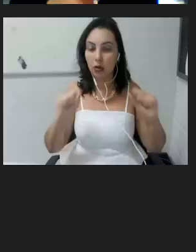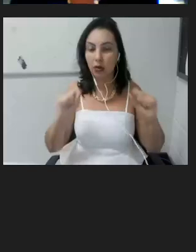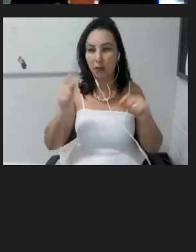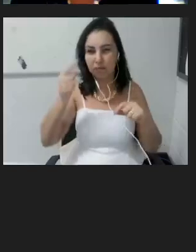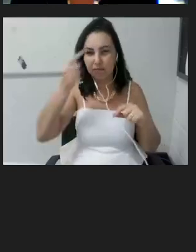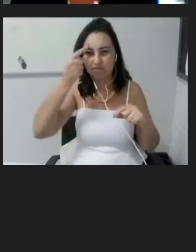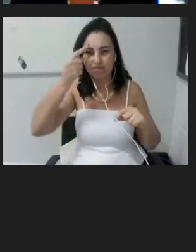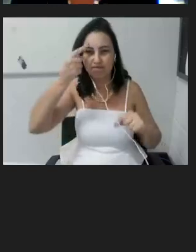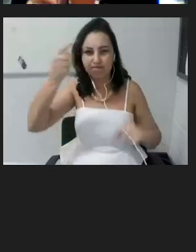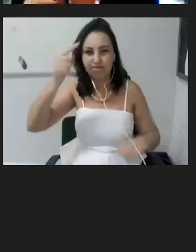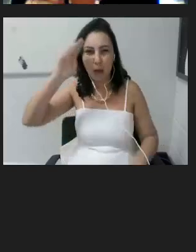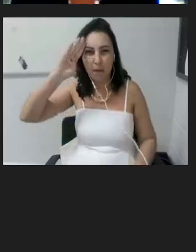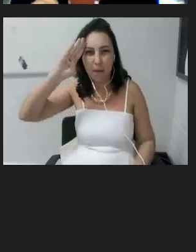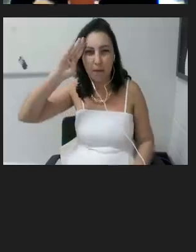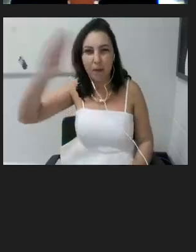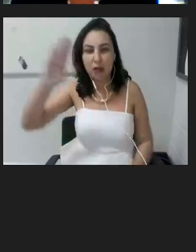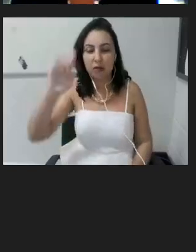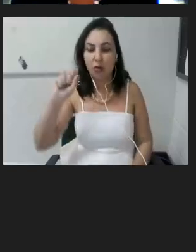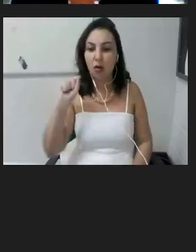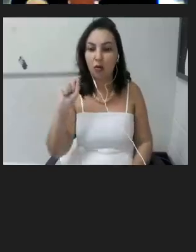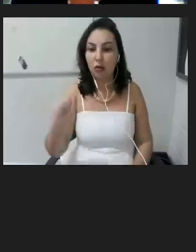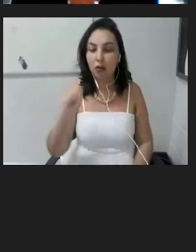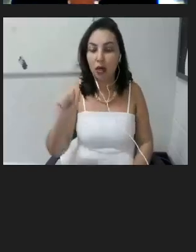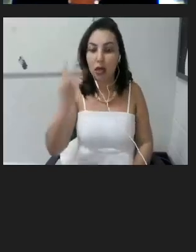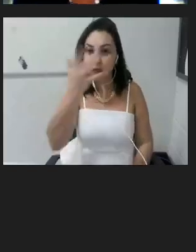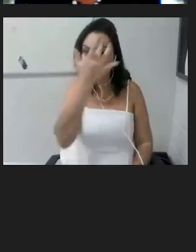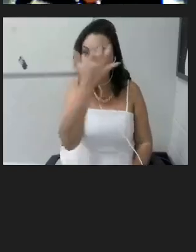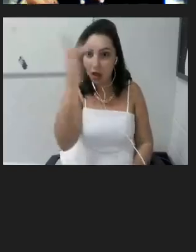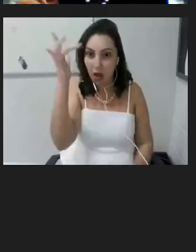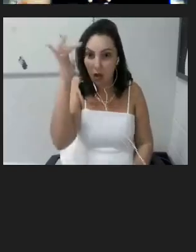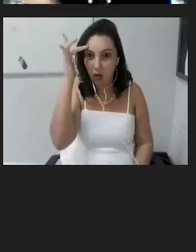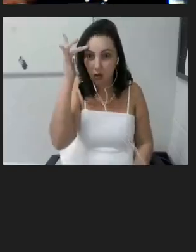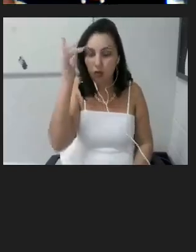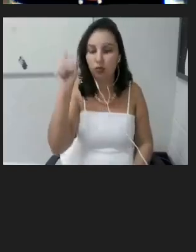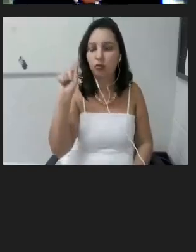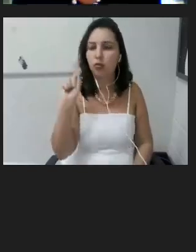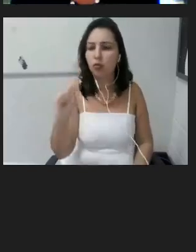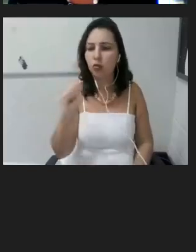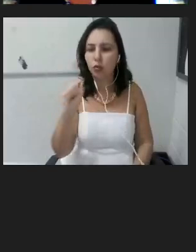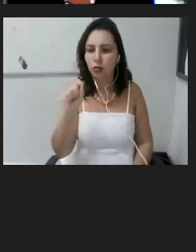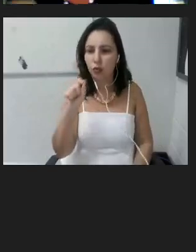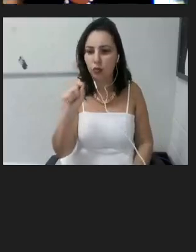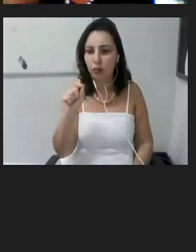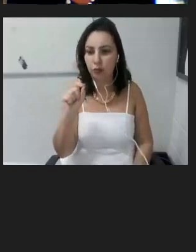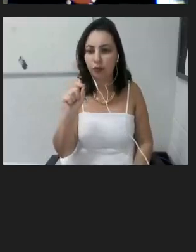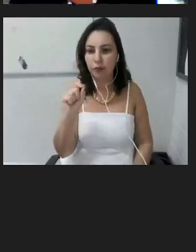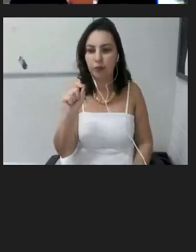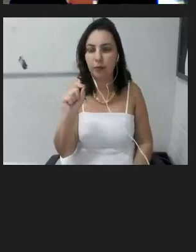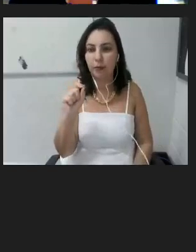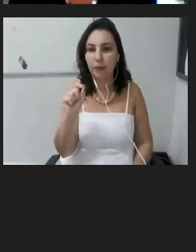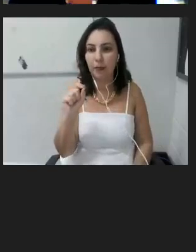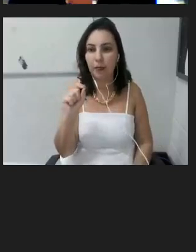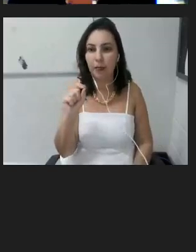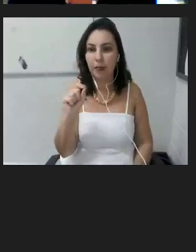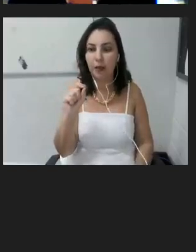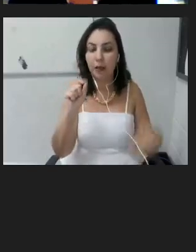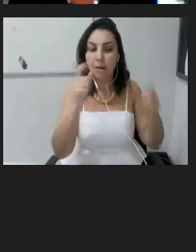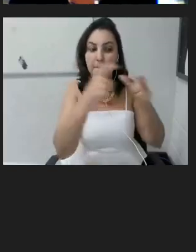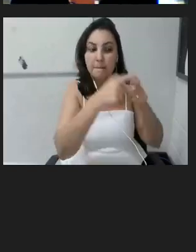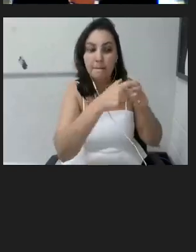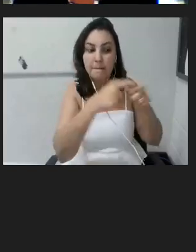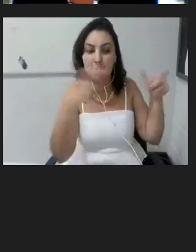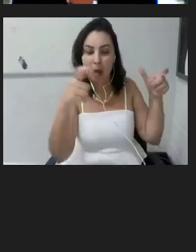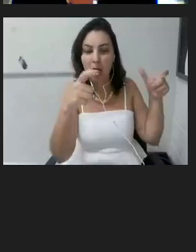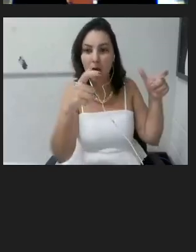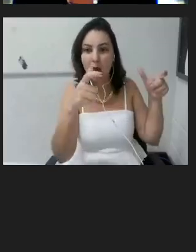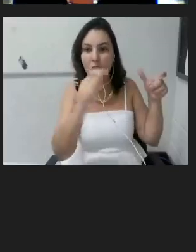fundamental para a gente, que a saúde mental implica muito mais, ela é muito maior do que a simples